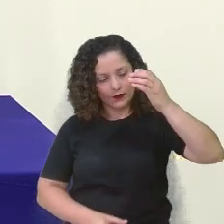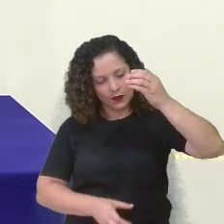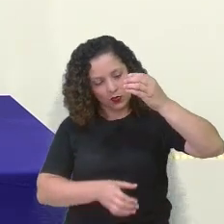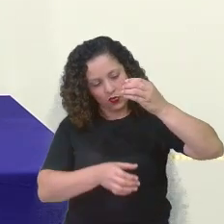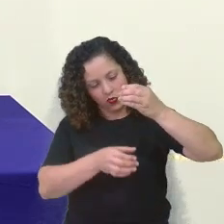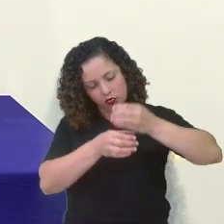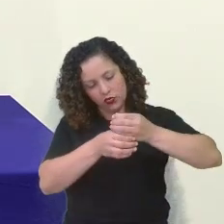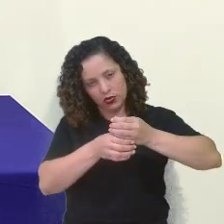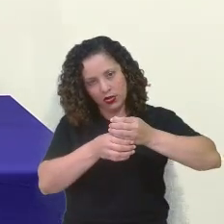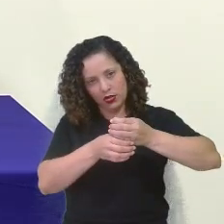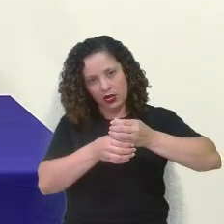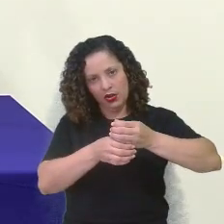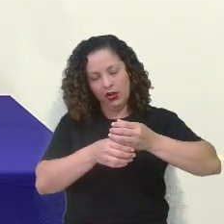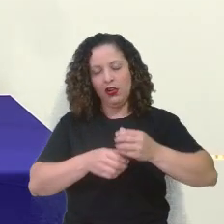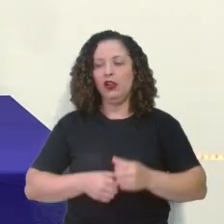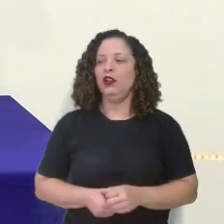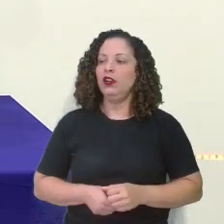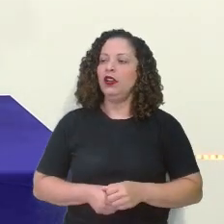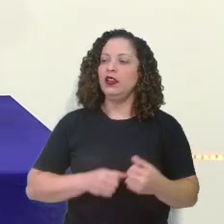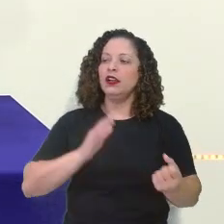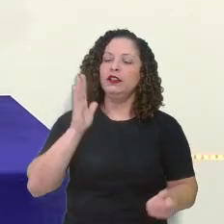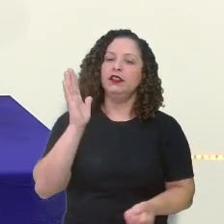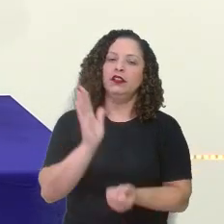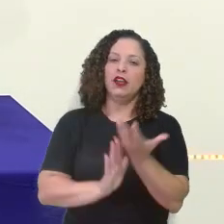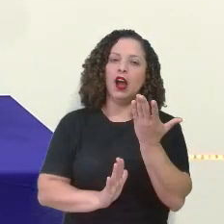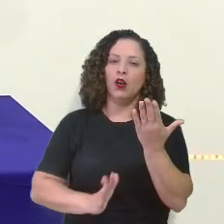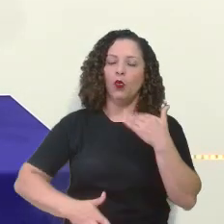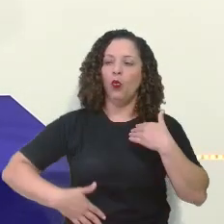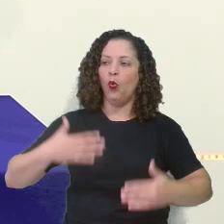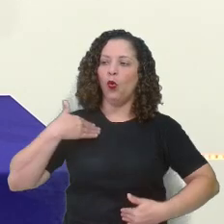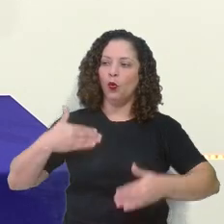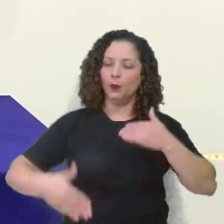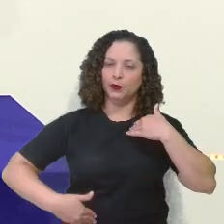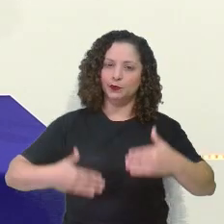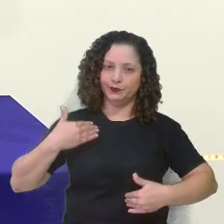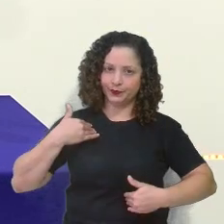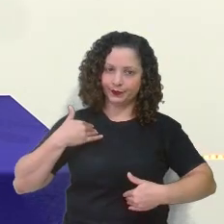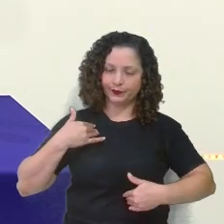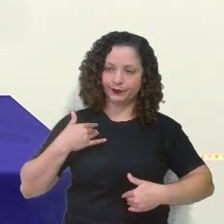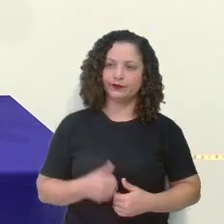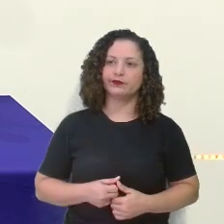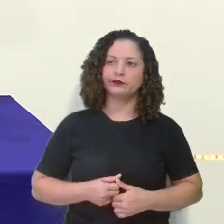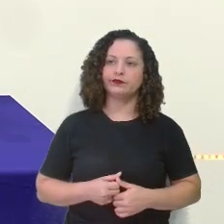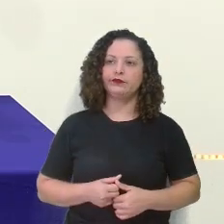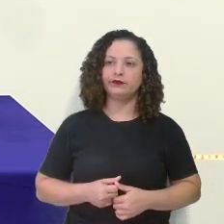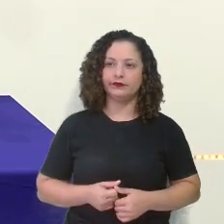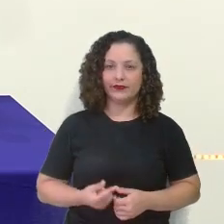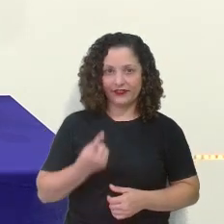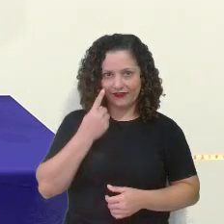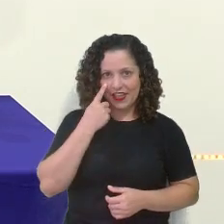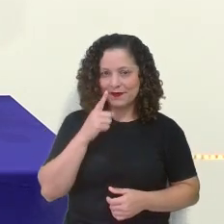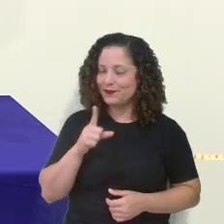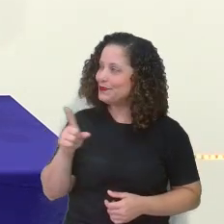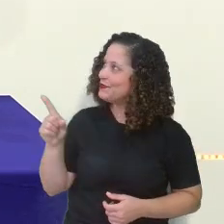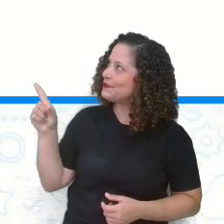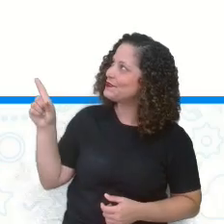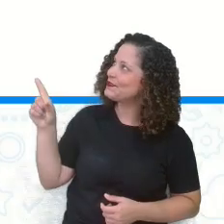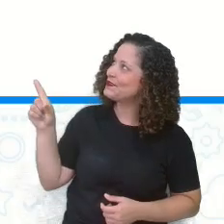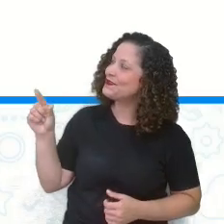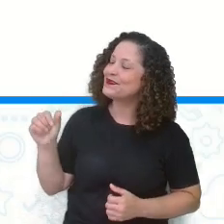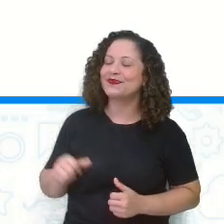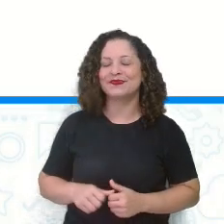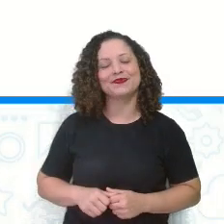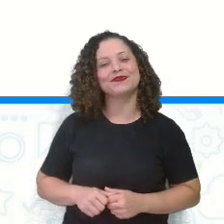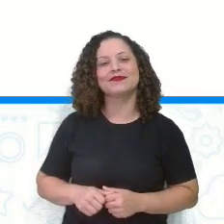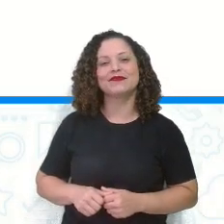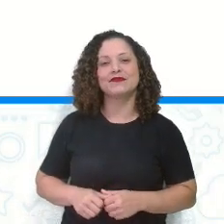outro, tá? Aí ia formar o corpo do soldadinho de chumbo. Depois, olha como fica.